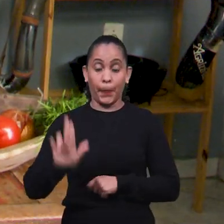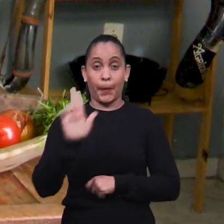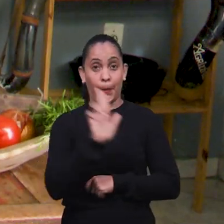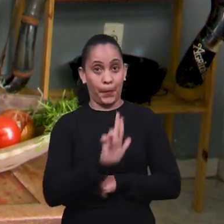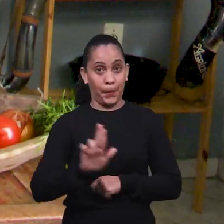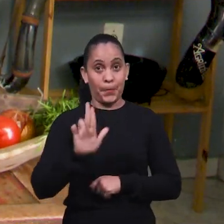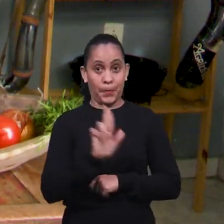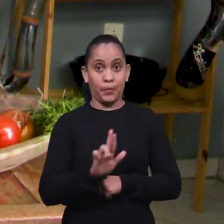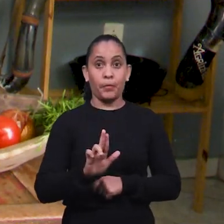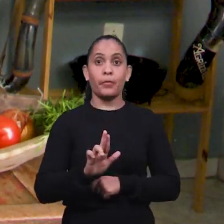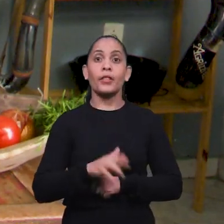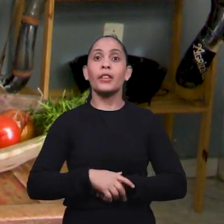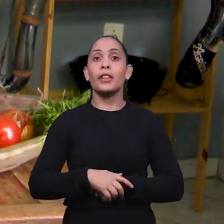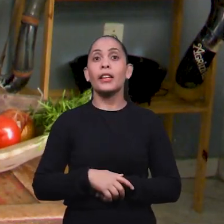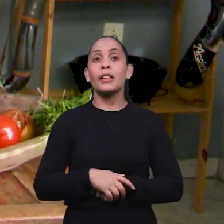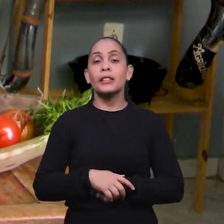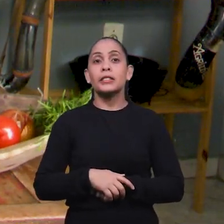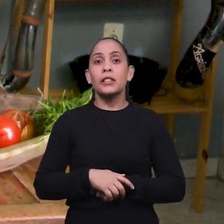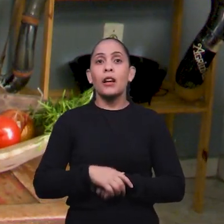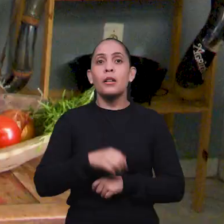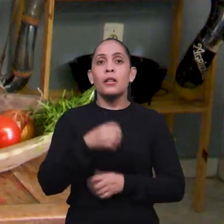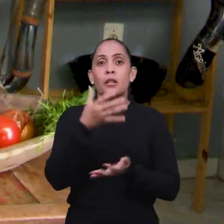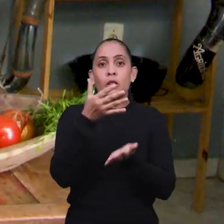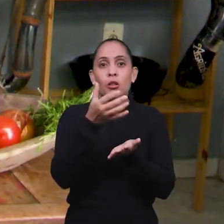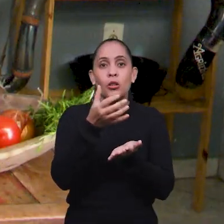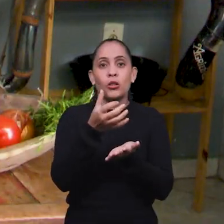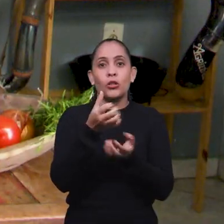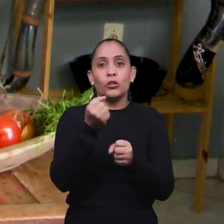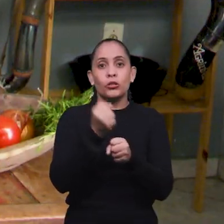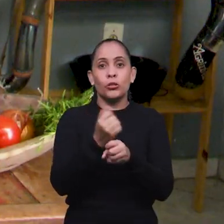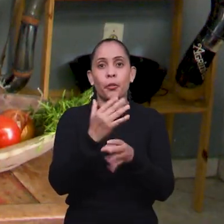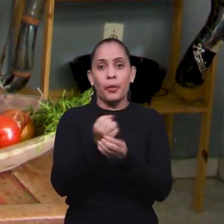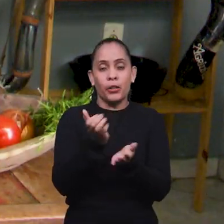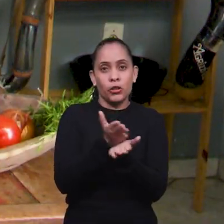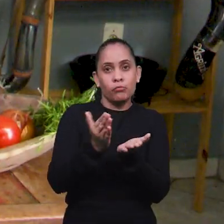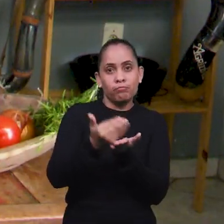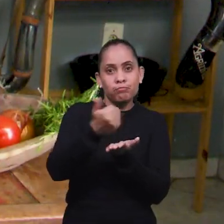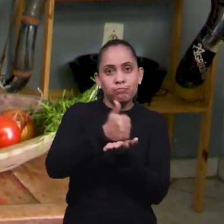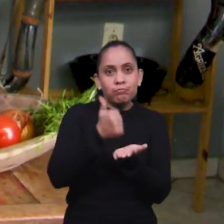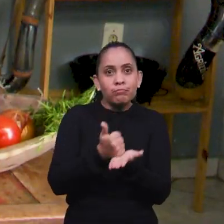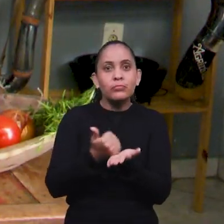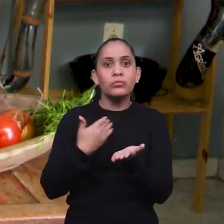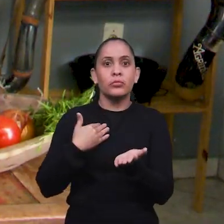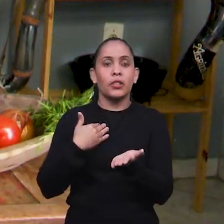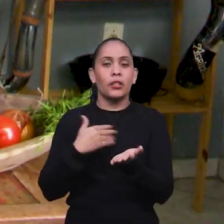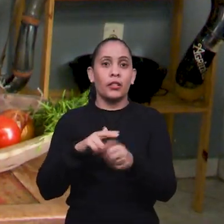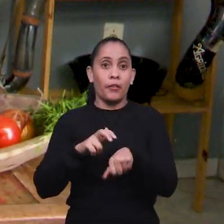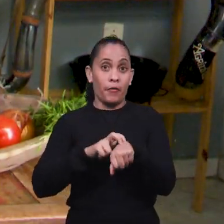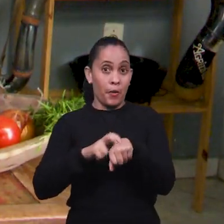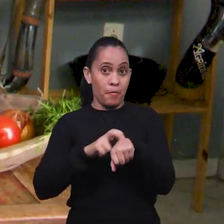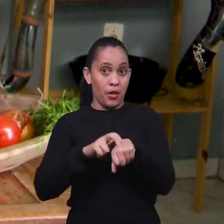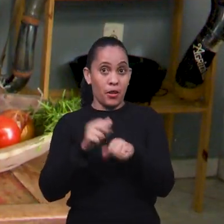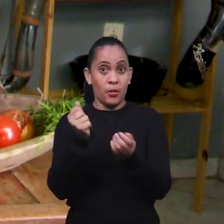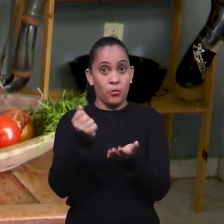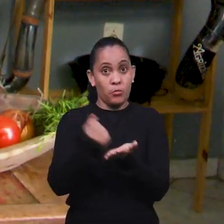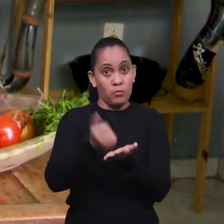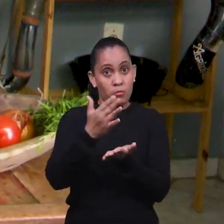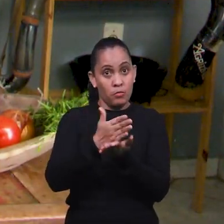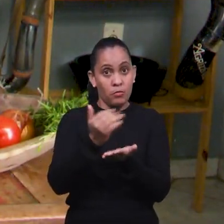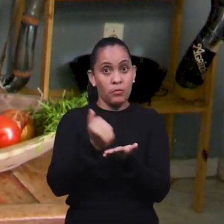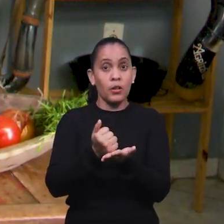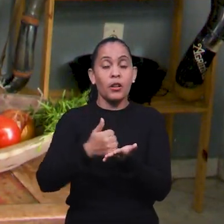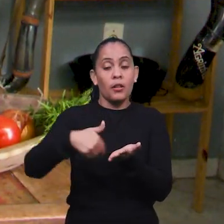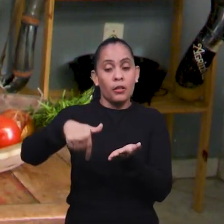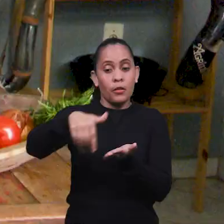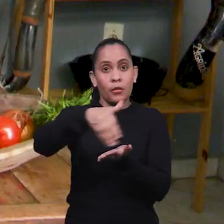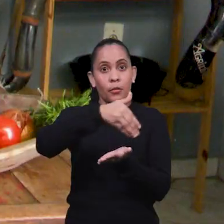calabresa. Jogar molho de tomate, Delícia. calabresa, hein, irmã Glória? Ó, vou abrir aqui o molho de tomate. A senhora faz molho